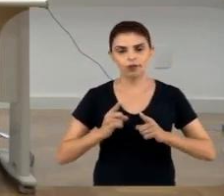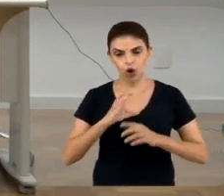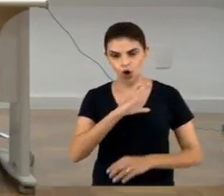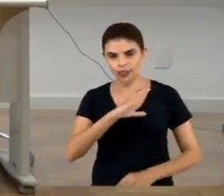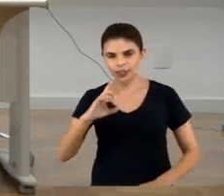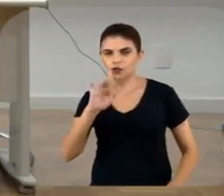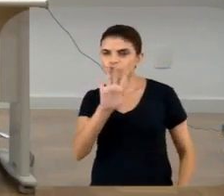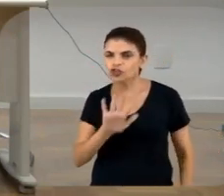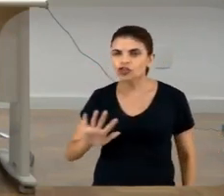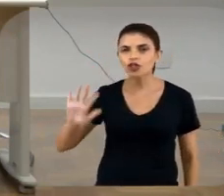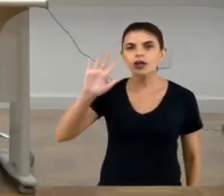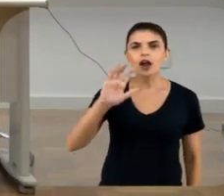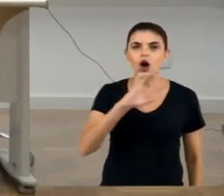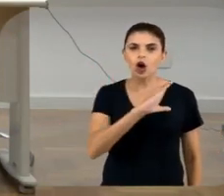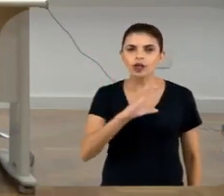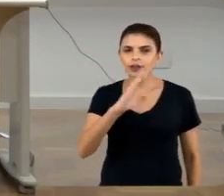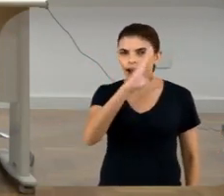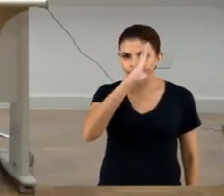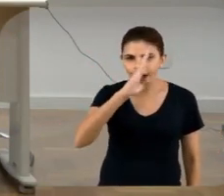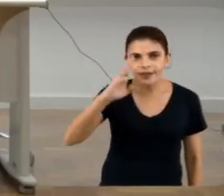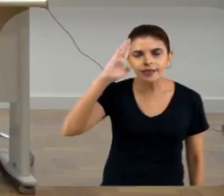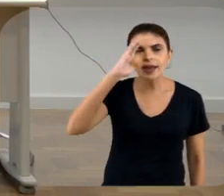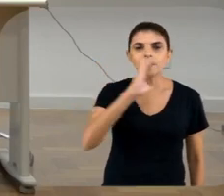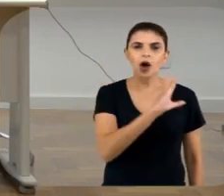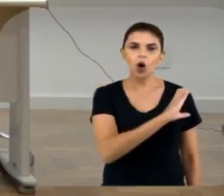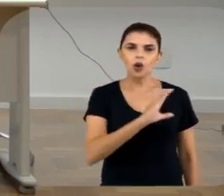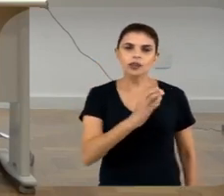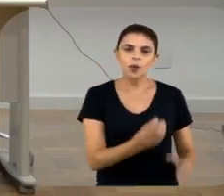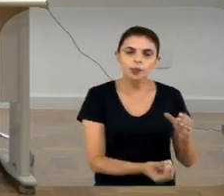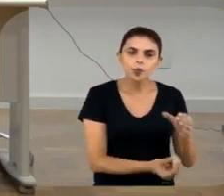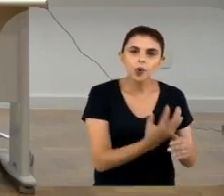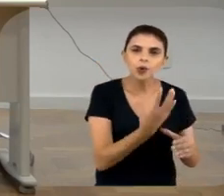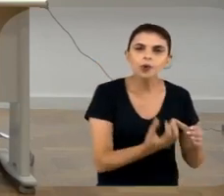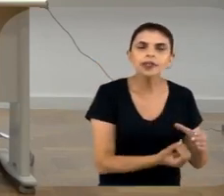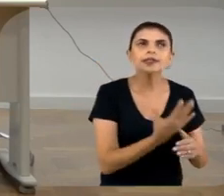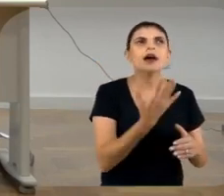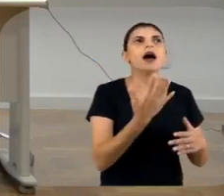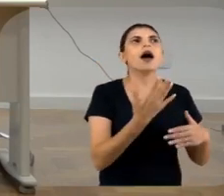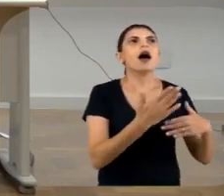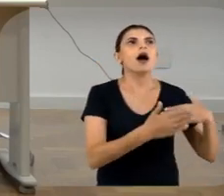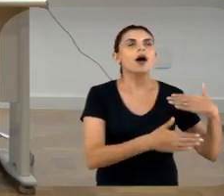é a coordenação geral, a coordenação acadêmica, a coordenação de produção,